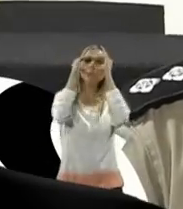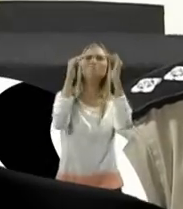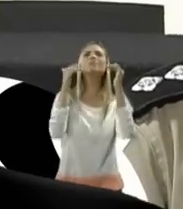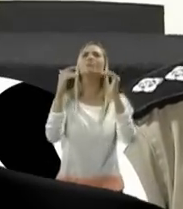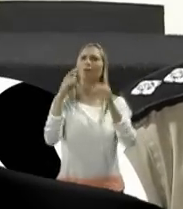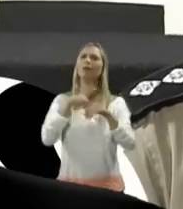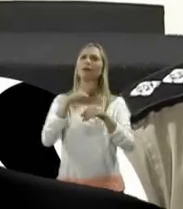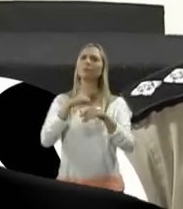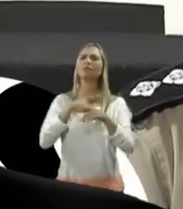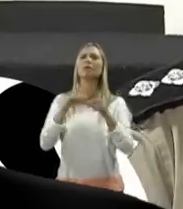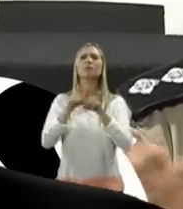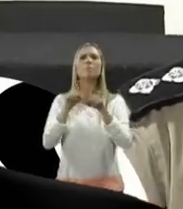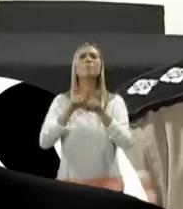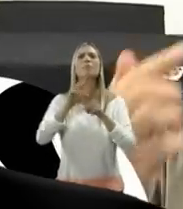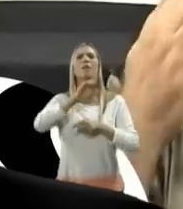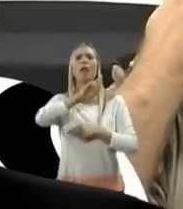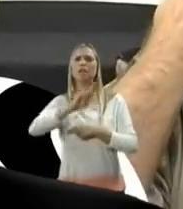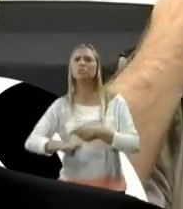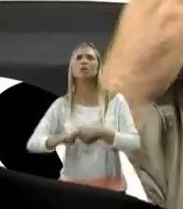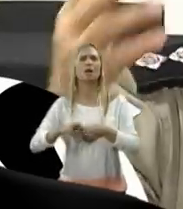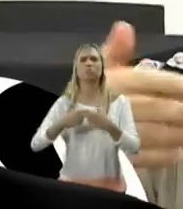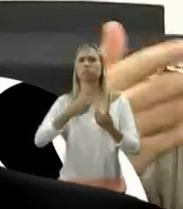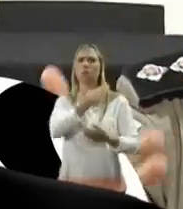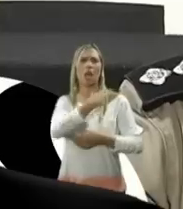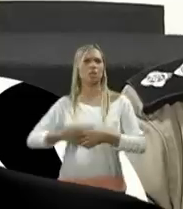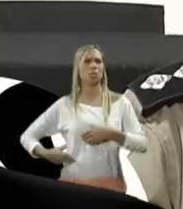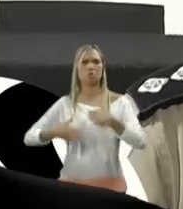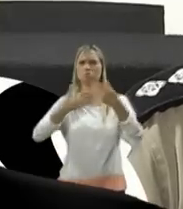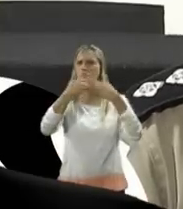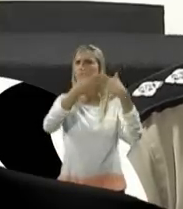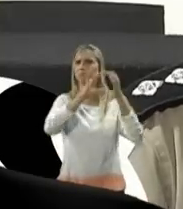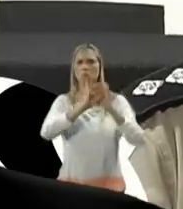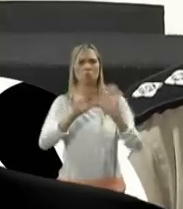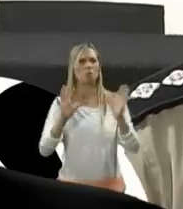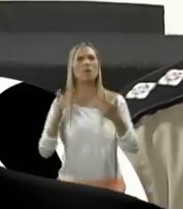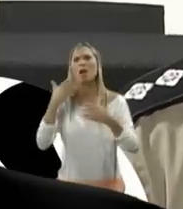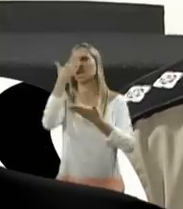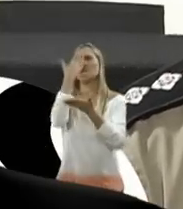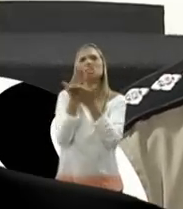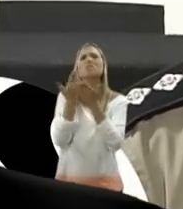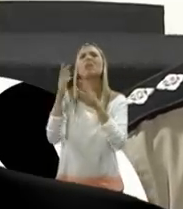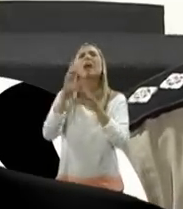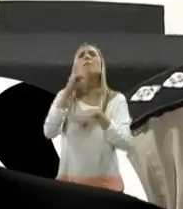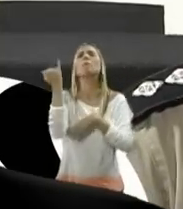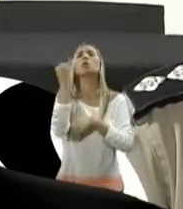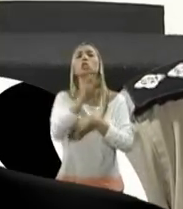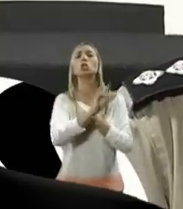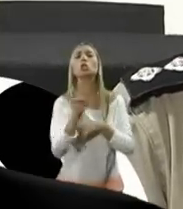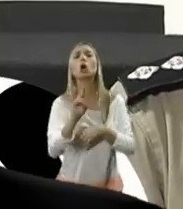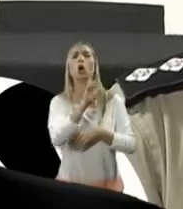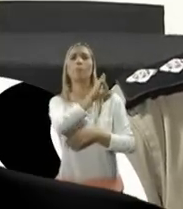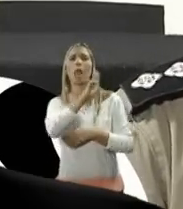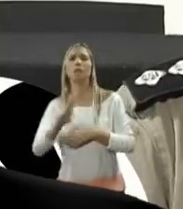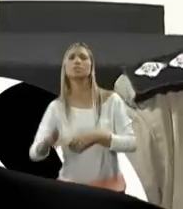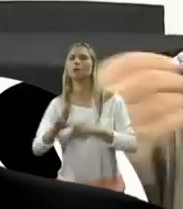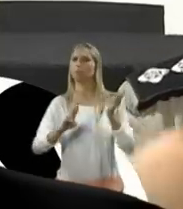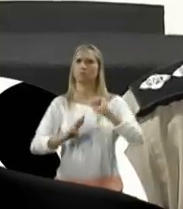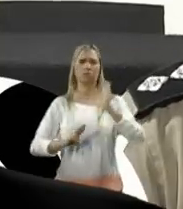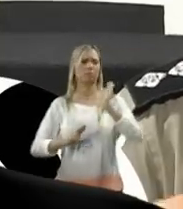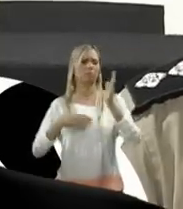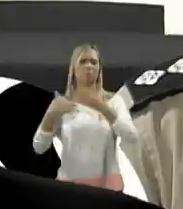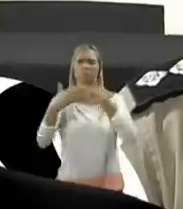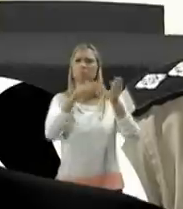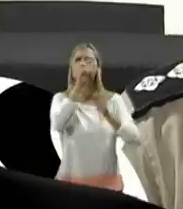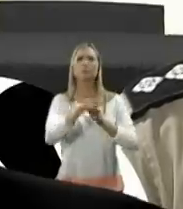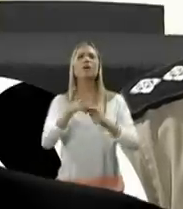somados à religiosidade, seja ela, né, a sua crença em um ente superior, independente de qual religiosidade seja, a pessoa já